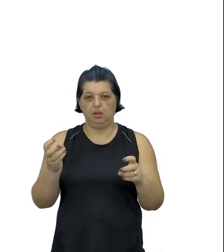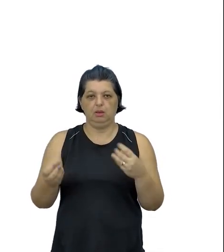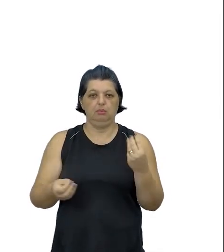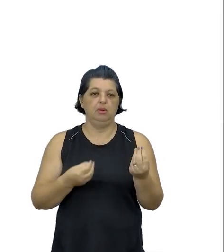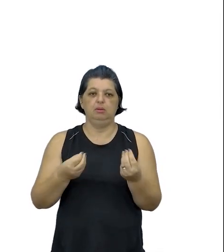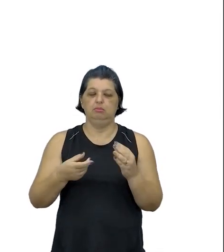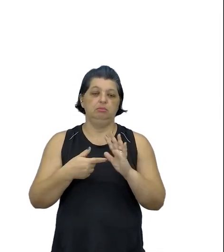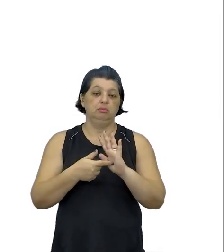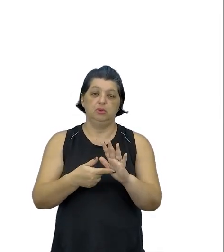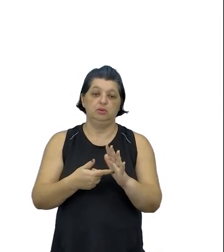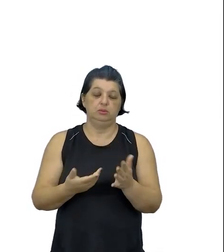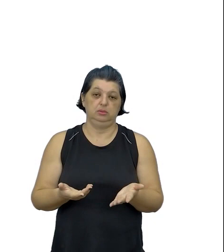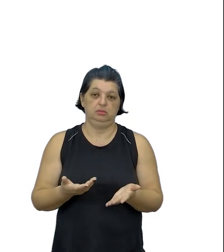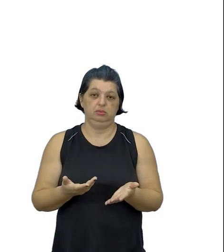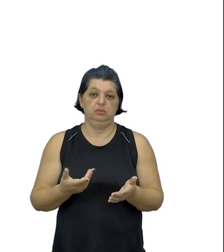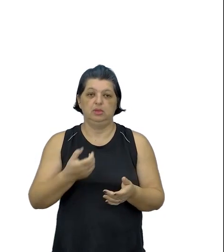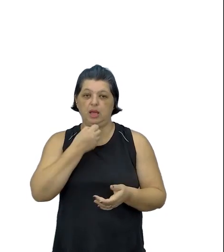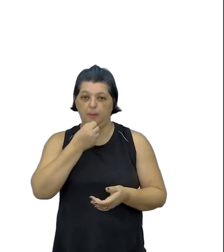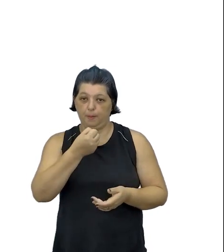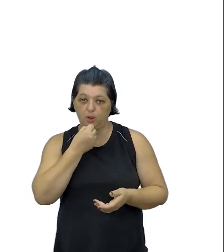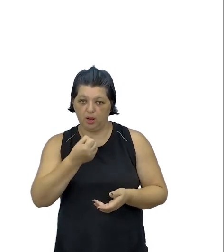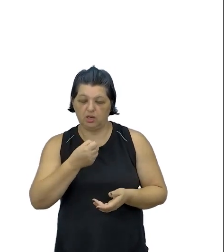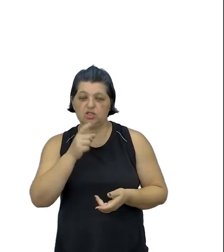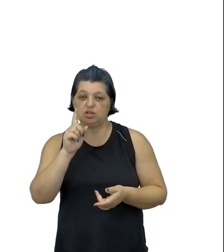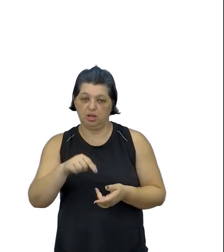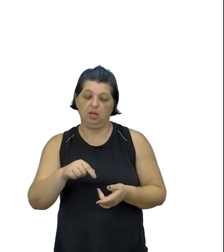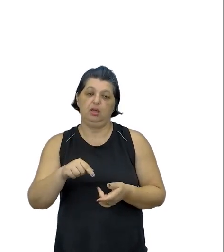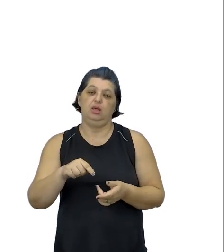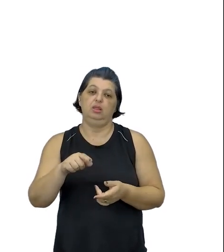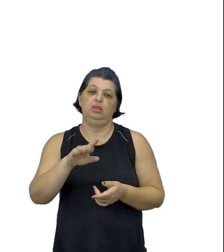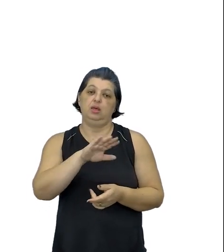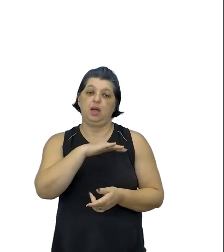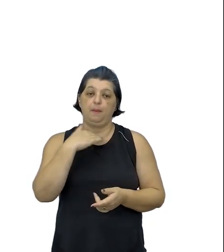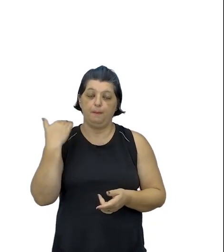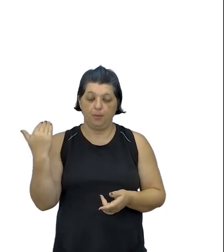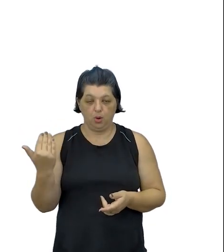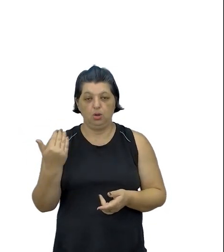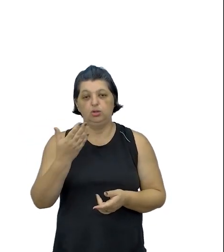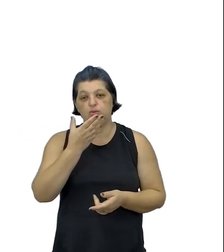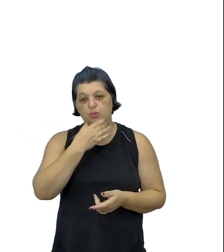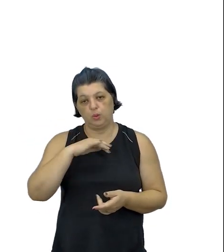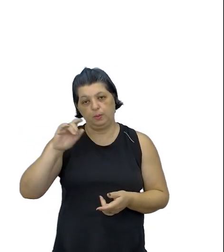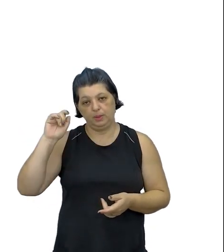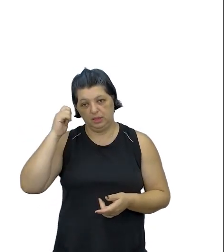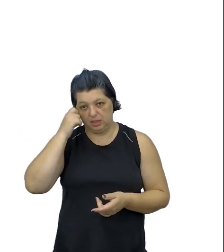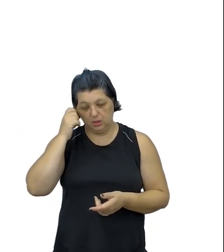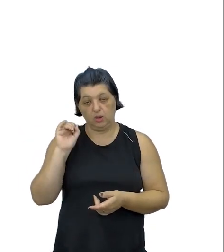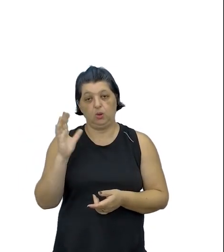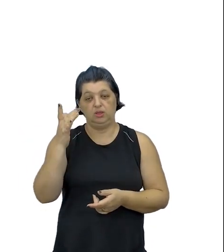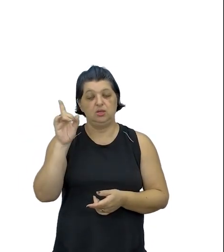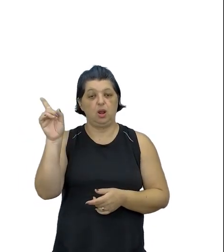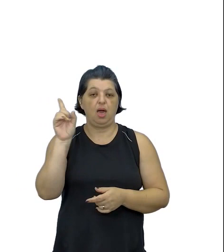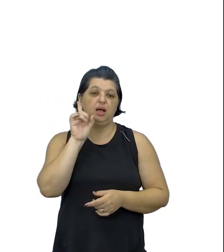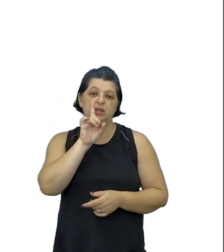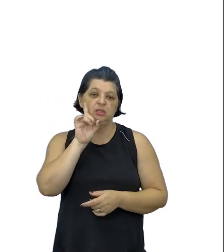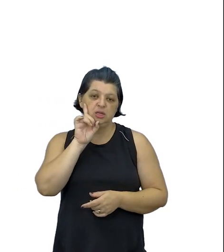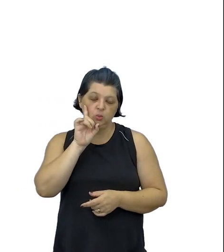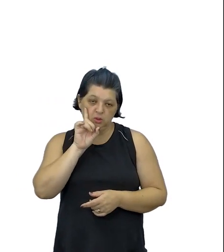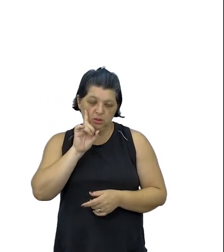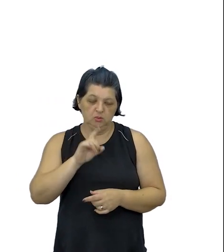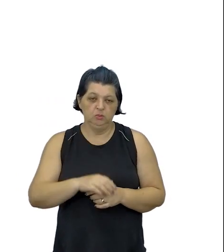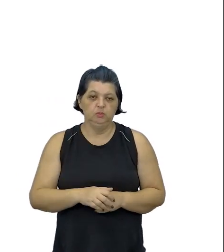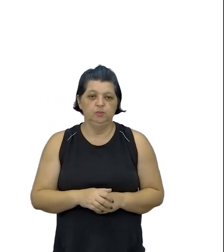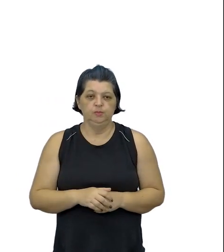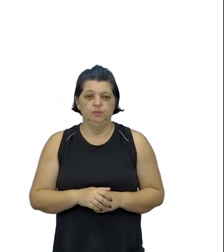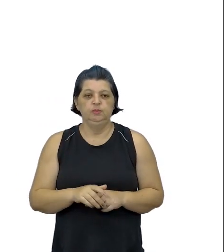é abordado? O assunto da reportagem, então, é sobre a morte do George Floyd, ocorrida nos Estados Unidos, o que